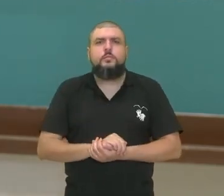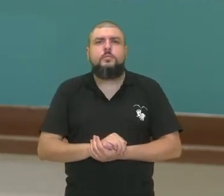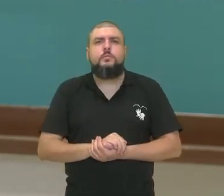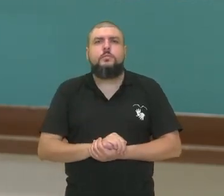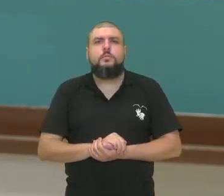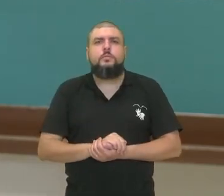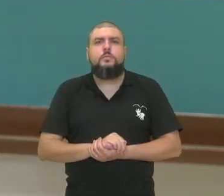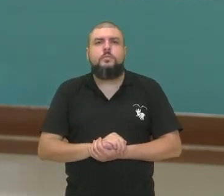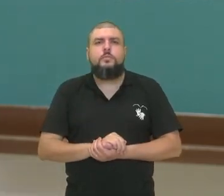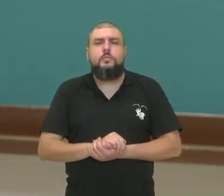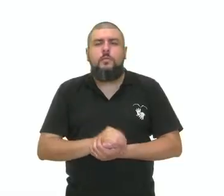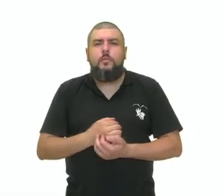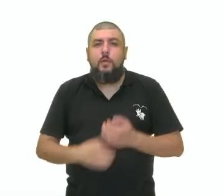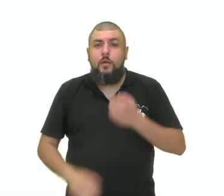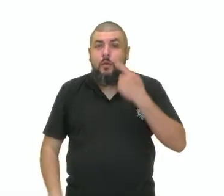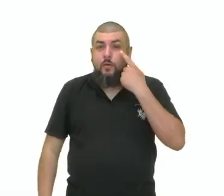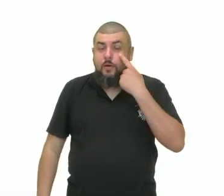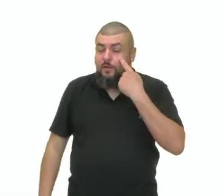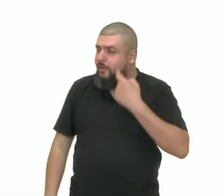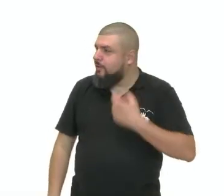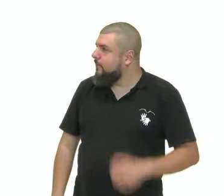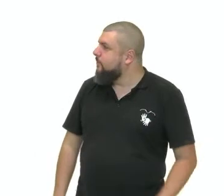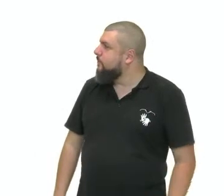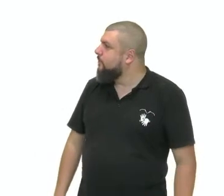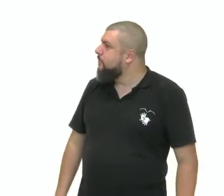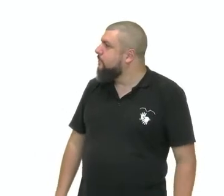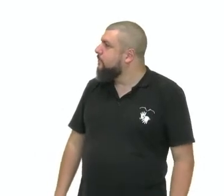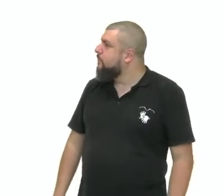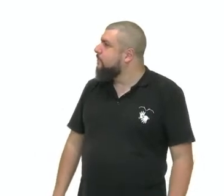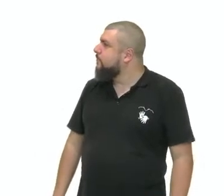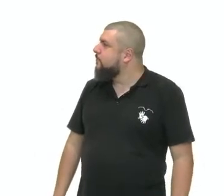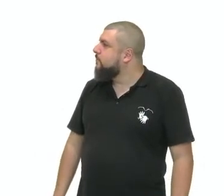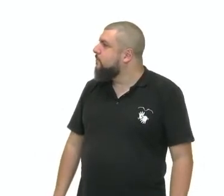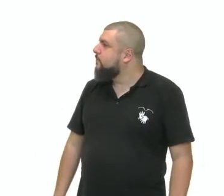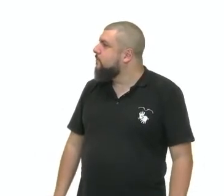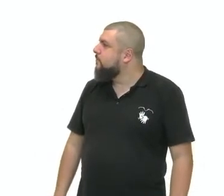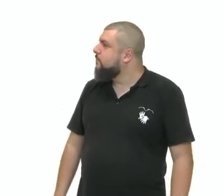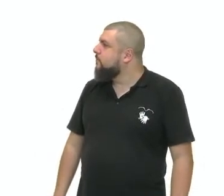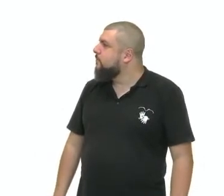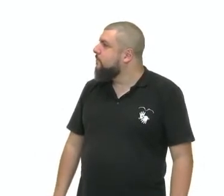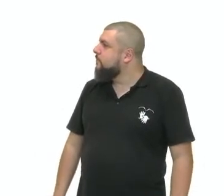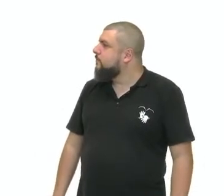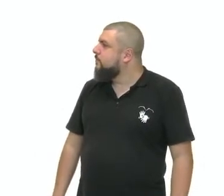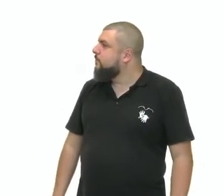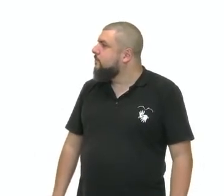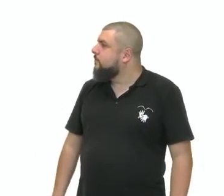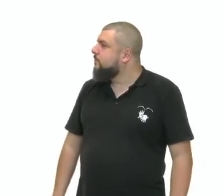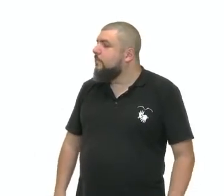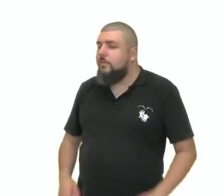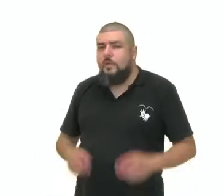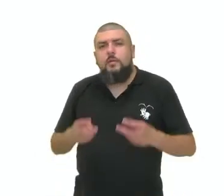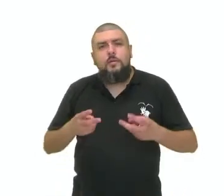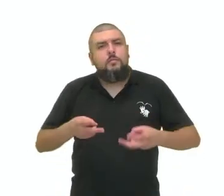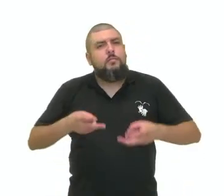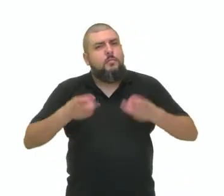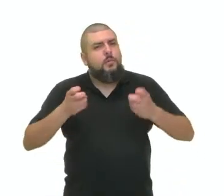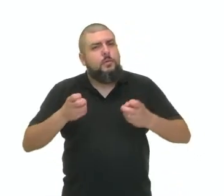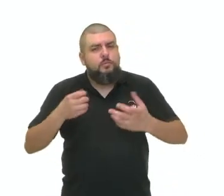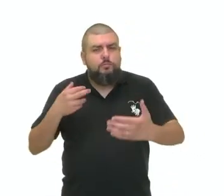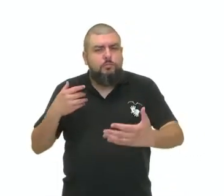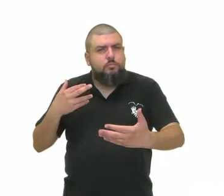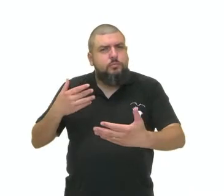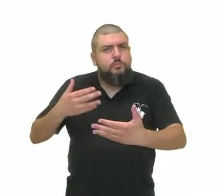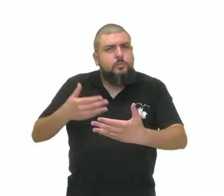Bom, e aqui tem uma fotografia mostrando, né, por exemplo, olha só. Isso aqui, né, está em constante atividade. Então, essa rachadura que vocês estão vendo